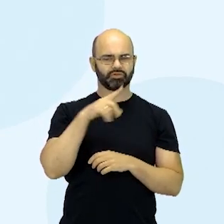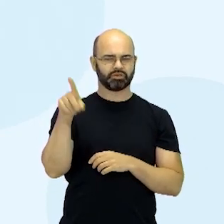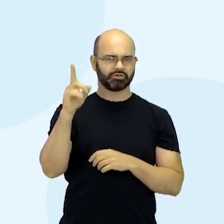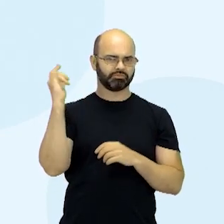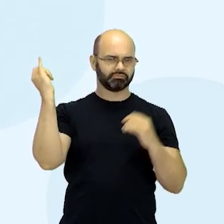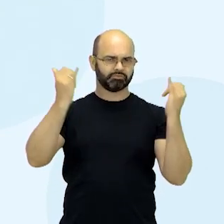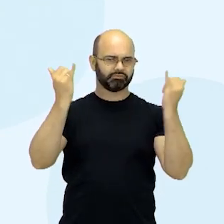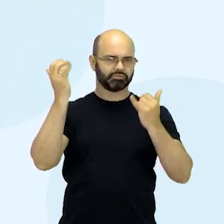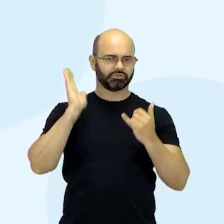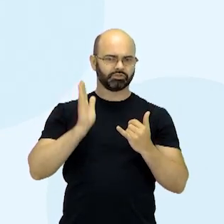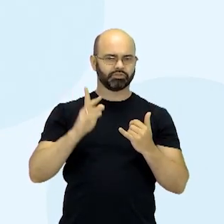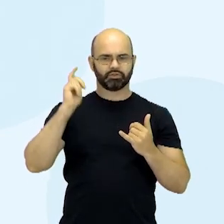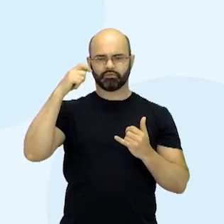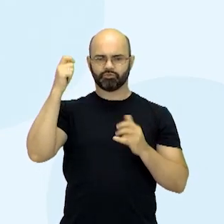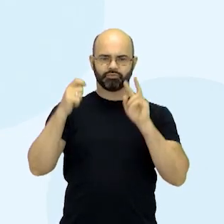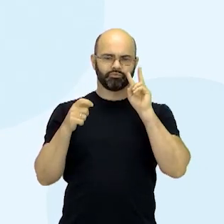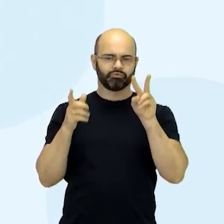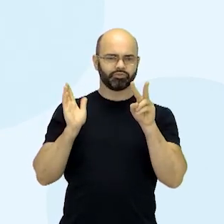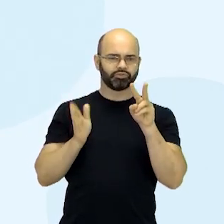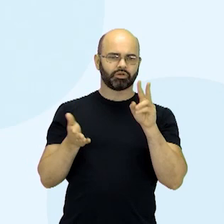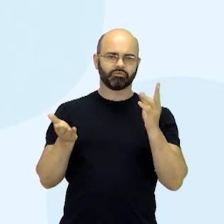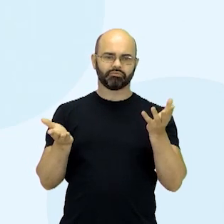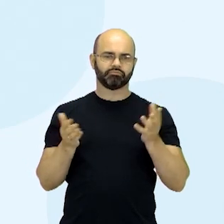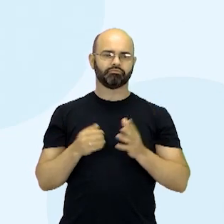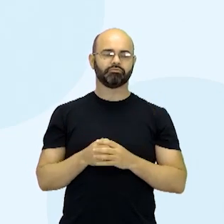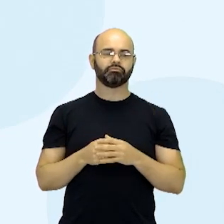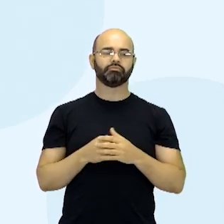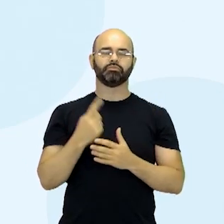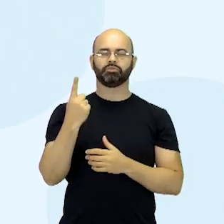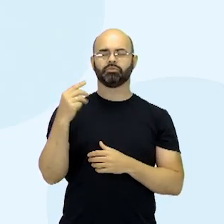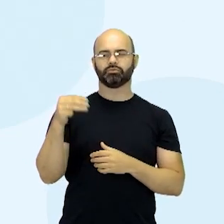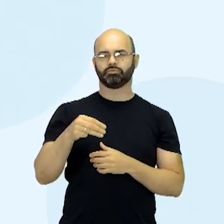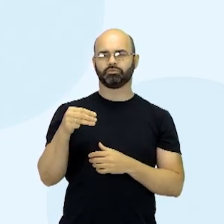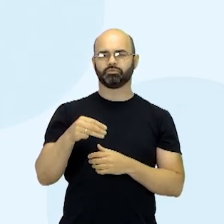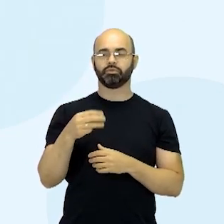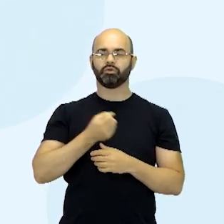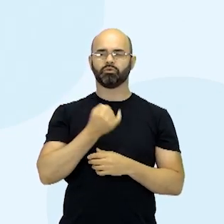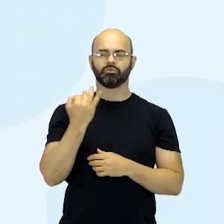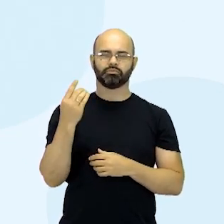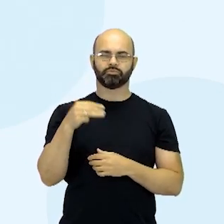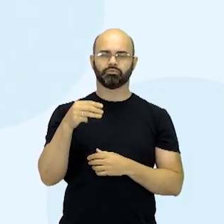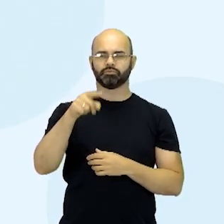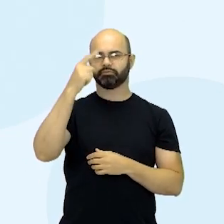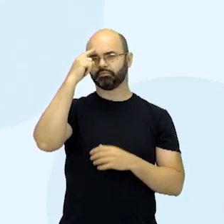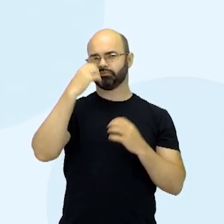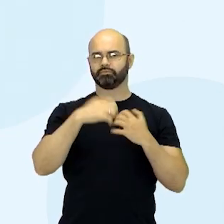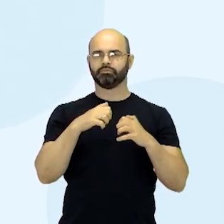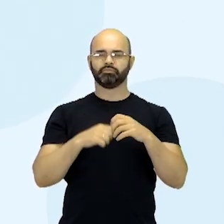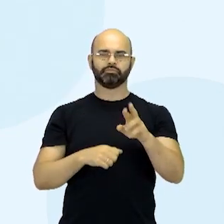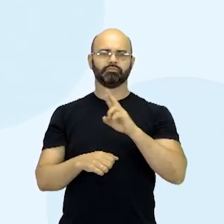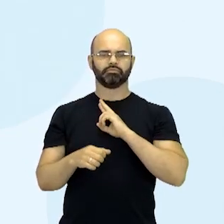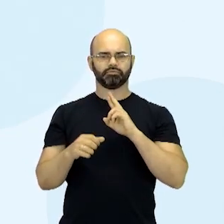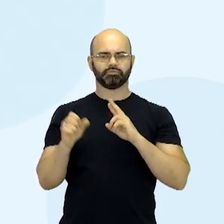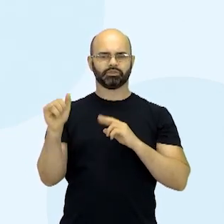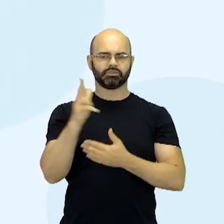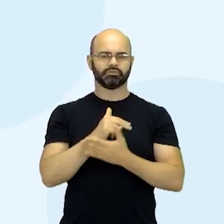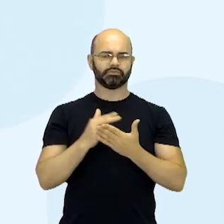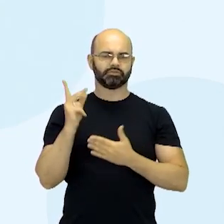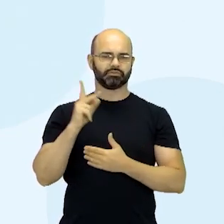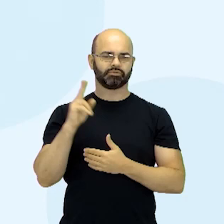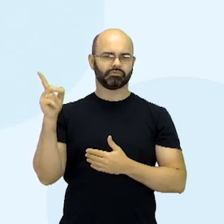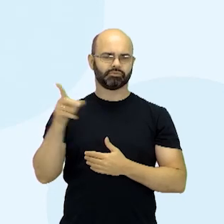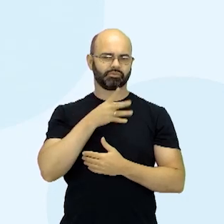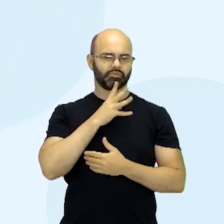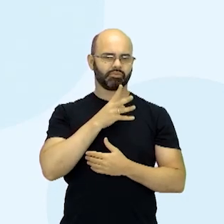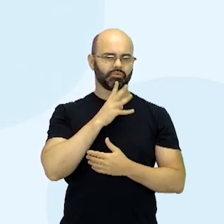falar? Já viram algum filme, algum desenho? Eu vou dar aí alguns minutinhos para vocês pensarem ou mandarem aí se conhecem algumas imagens,